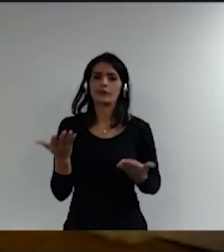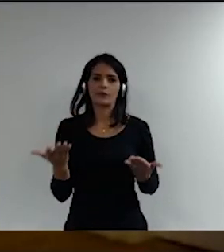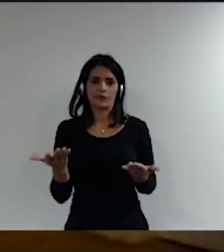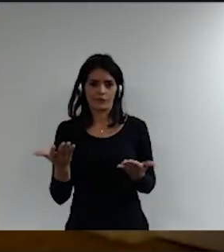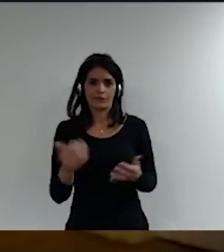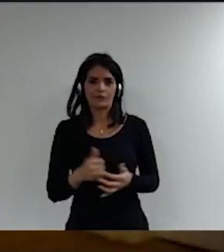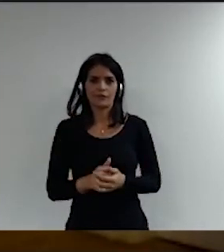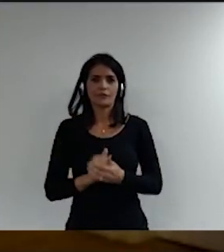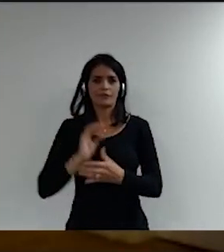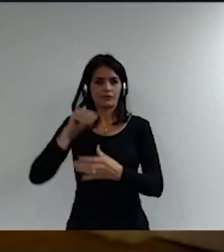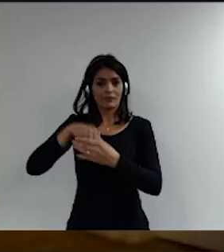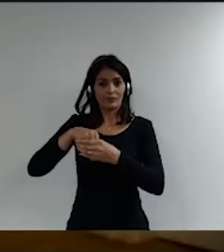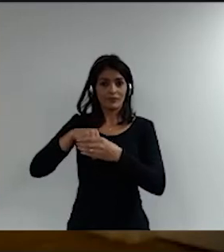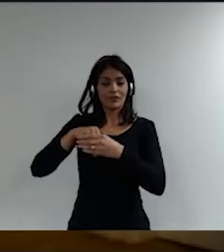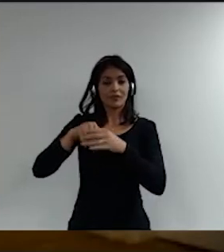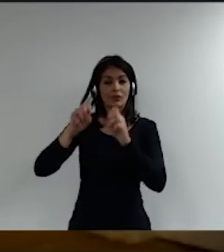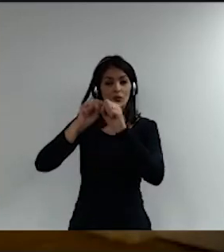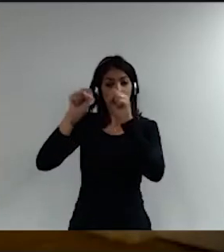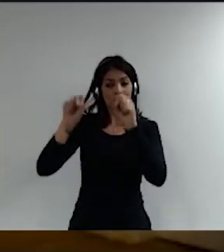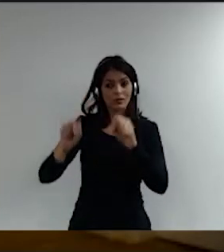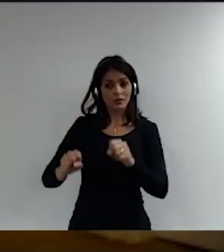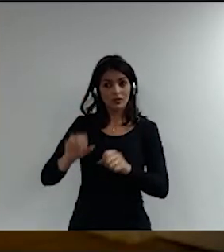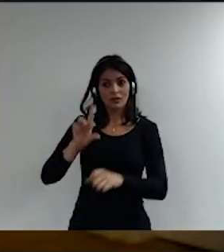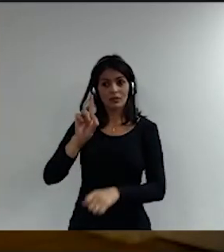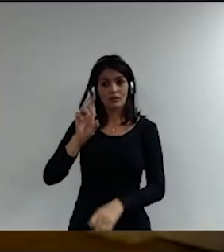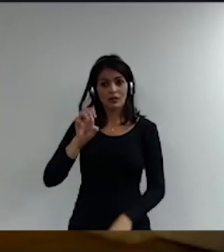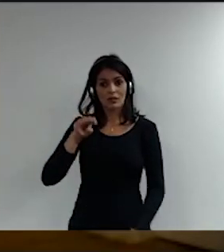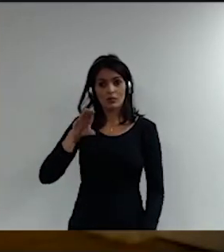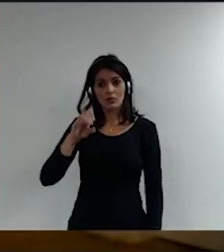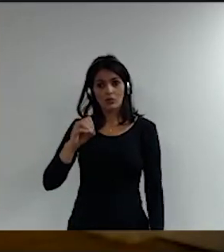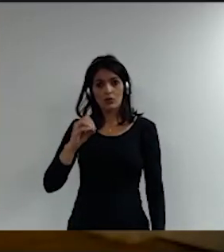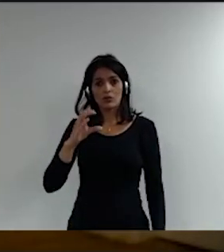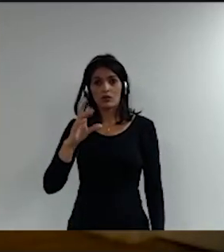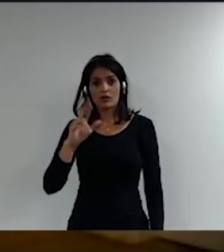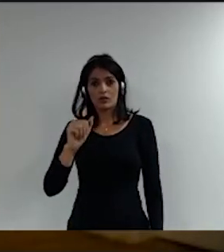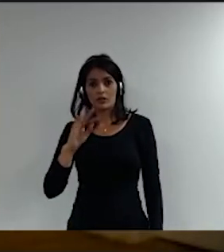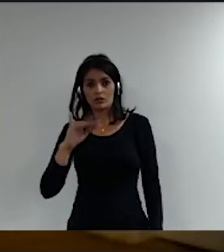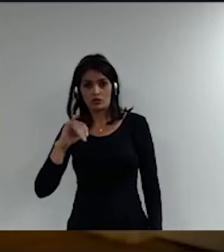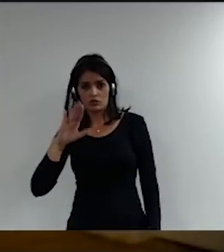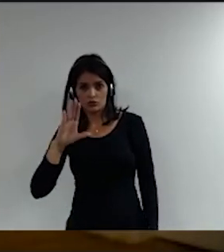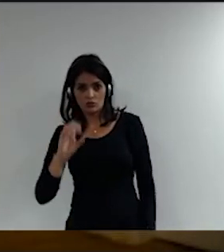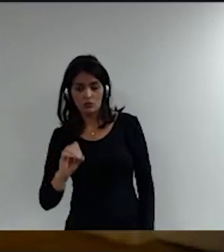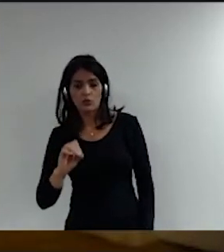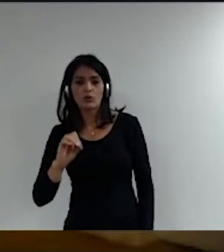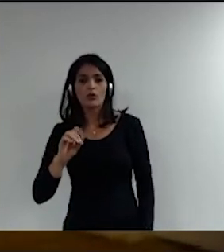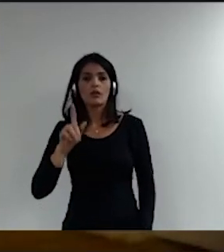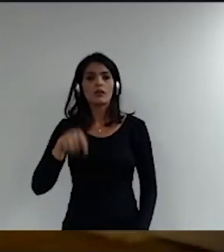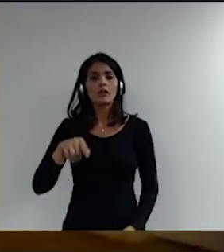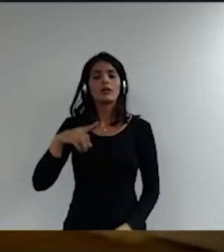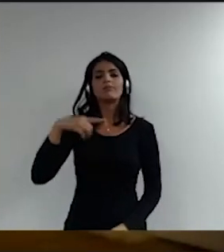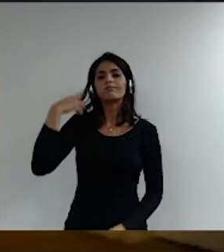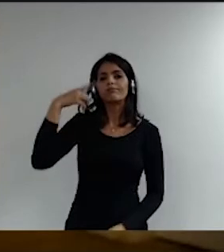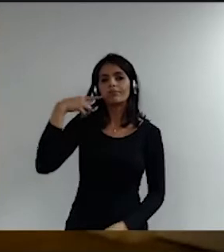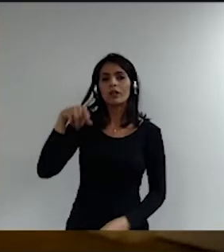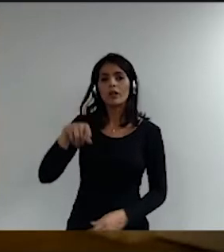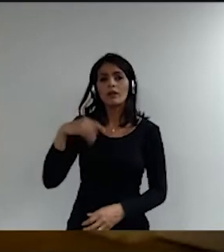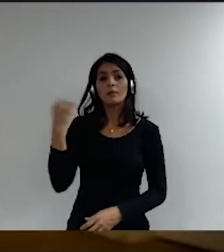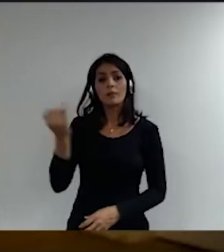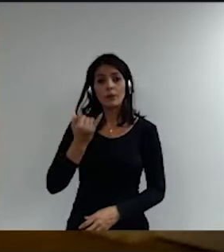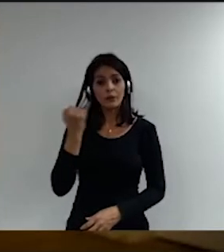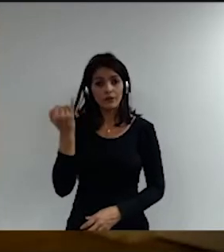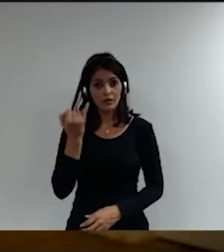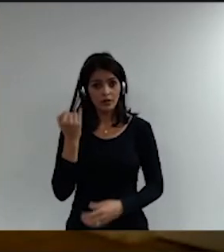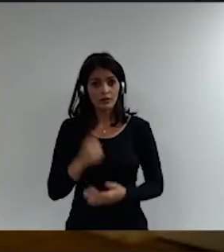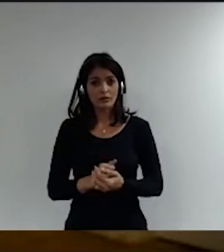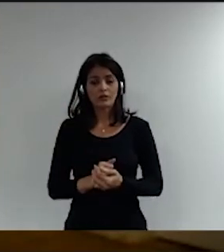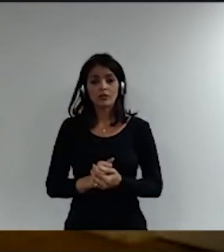dentro de um sistema democrático, que pega a indispensabilidade da advocacia,